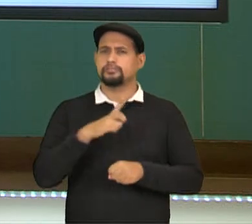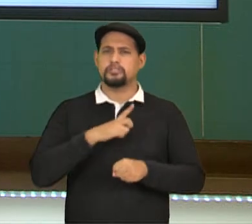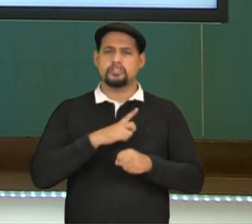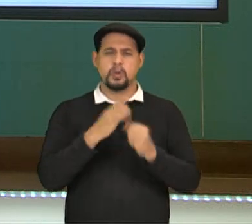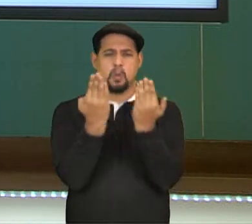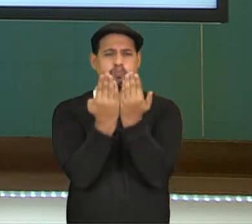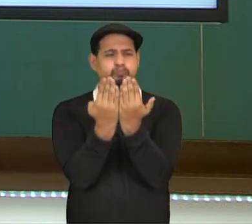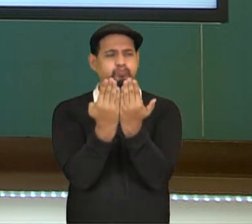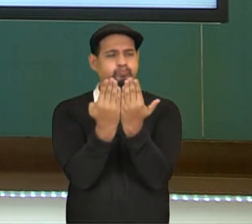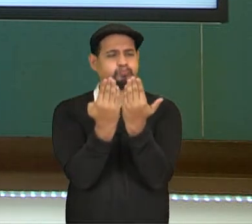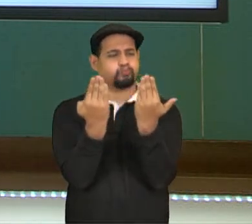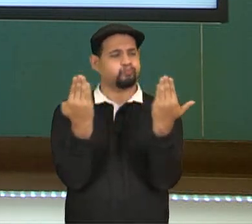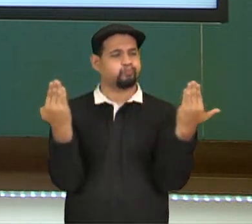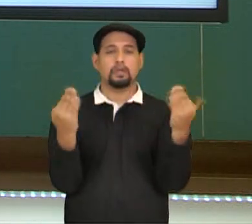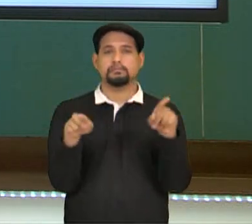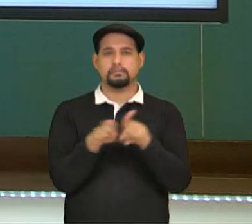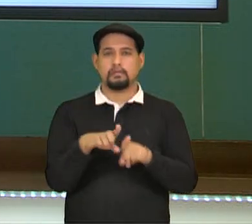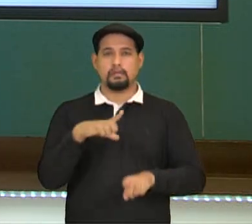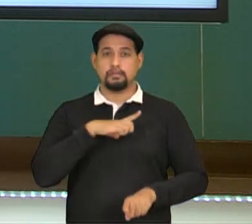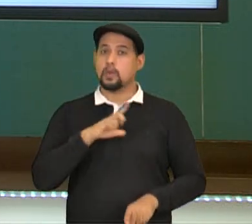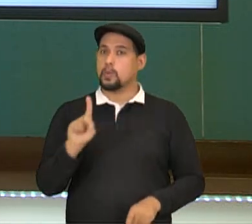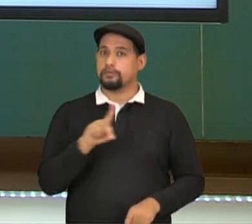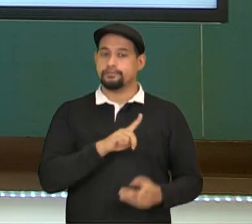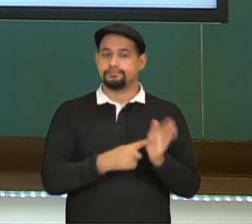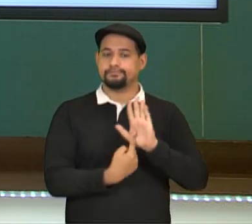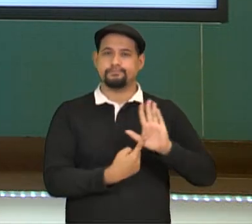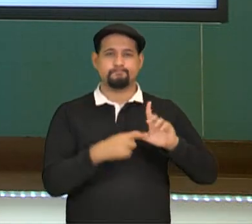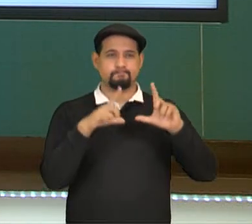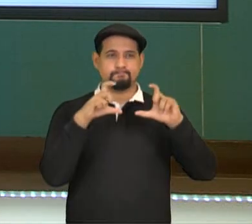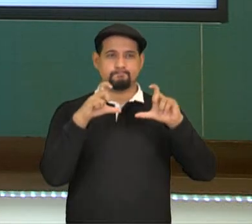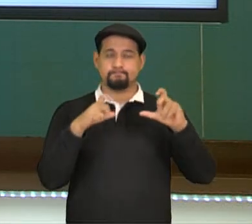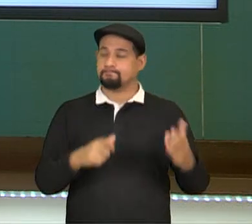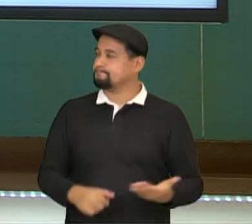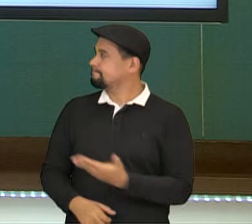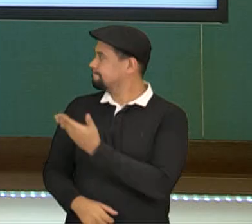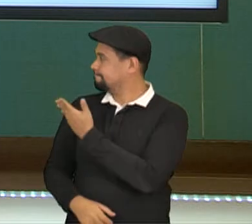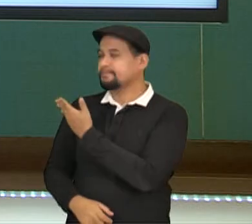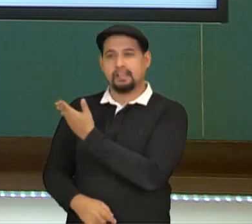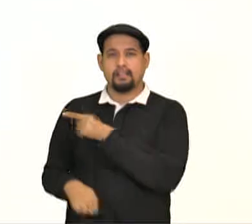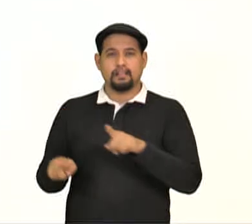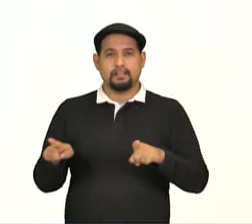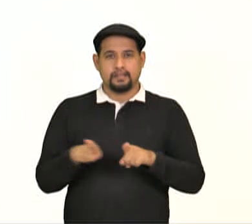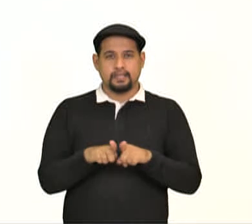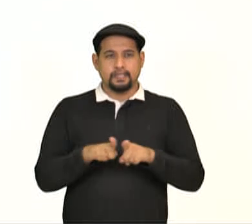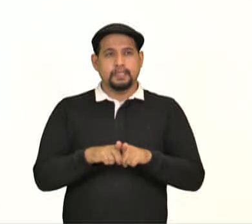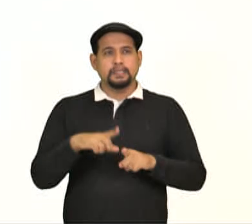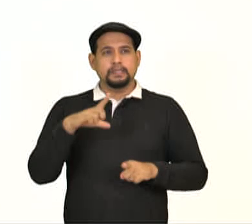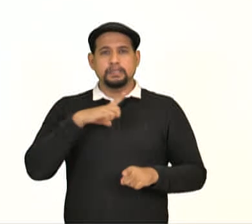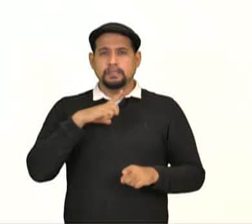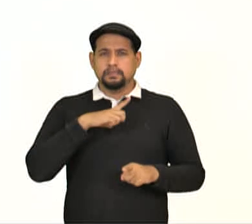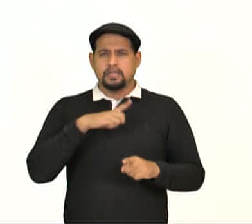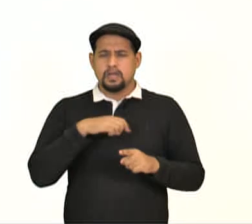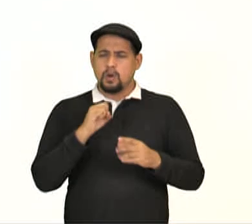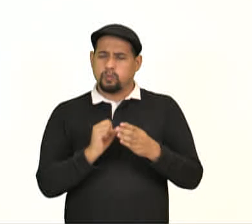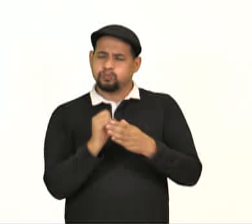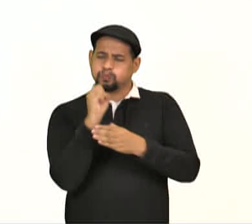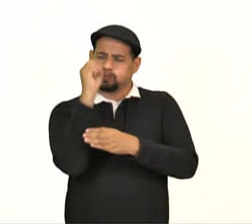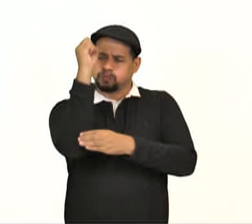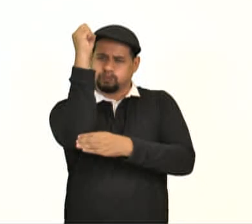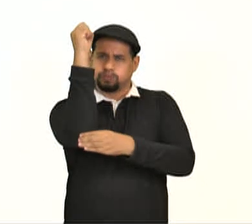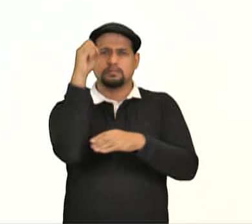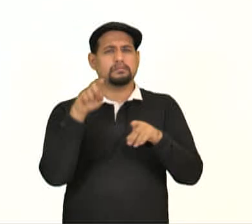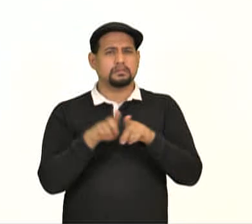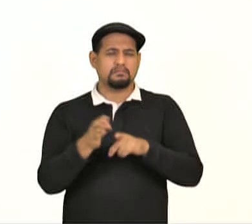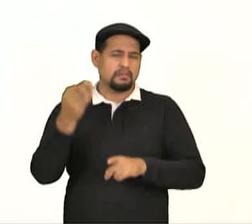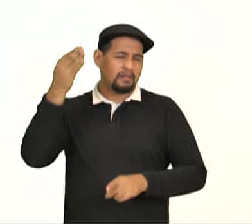muito conhecida também. Inclusive a gente tem aqui, o professor trouxe uma imagem aqui, ó, a muralha e a torre Teodosiana, né? Teodosiana lá do período